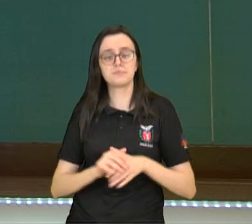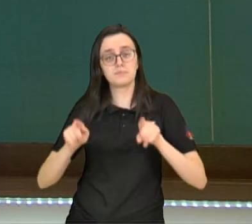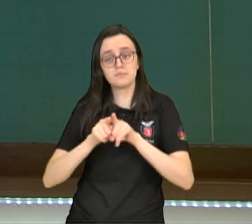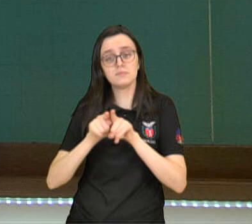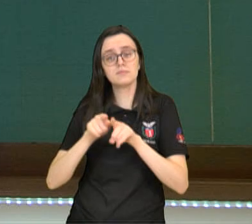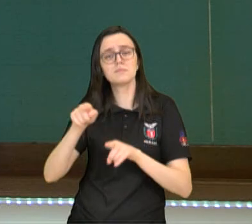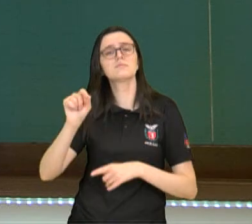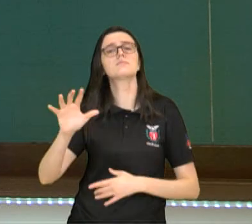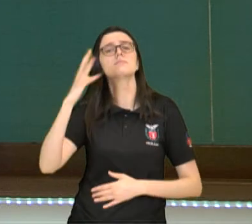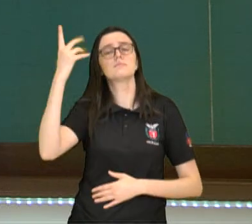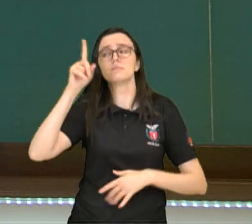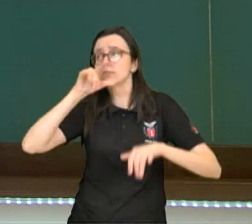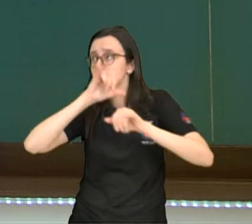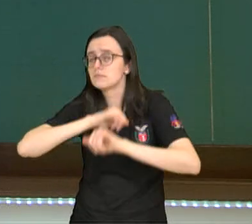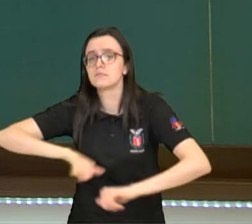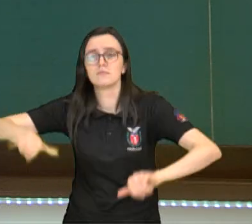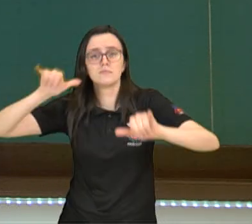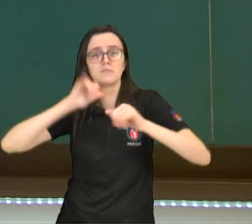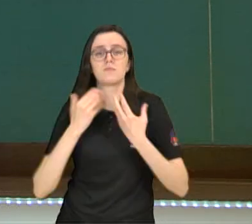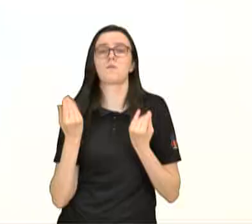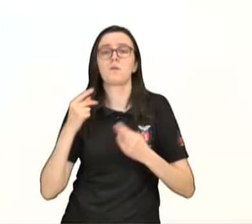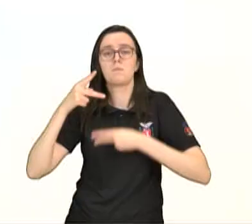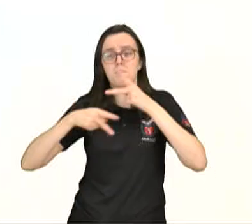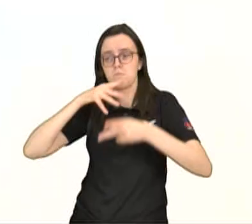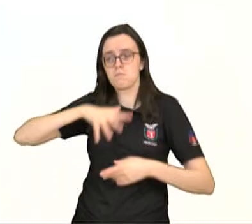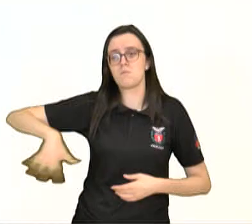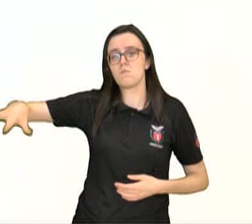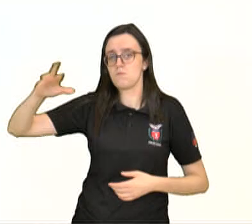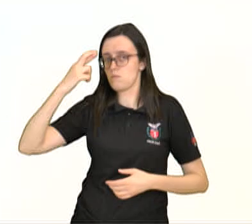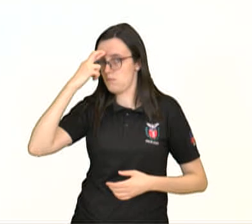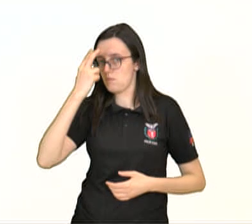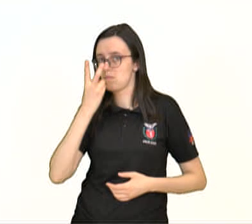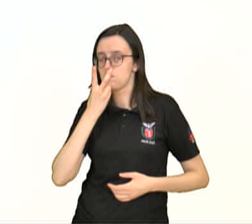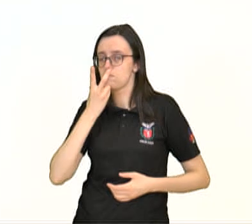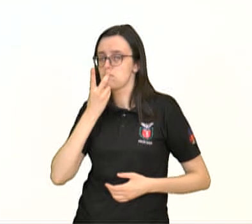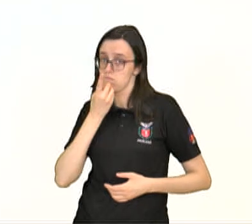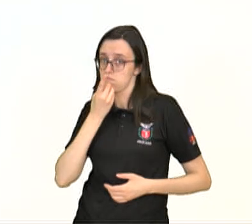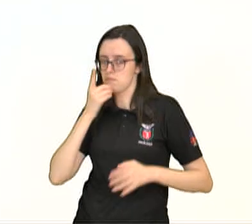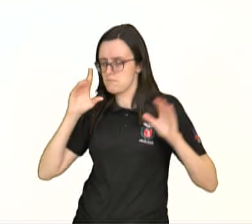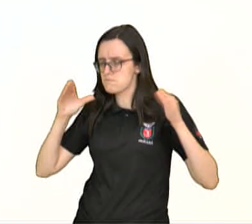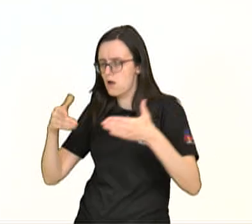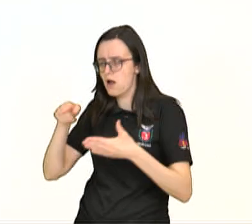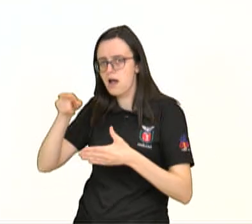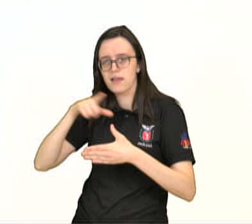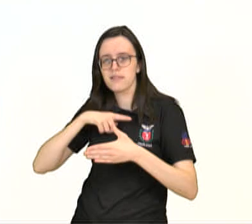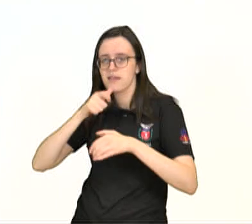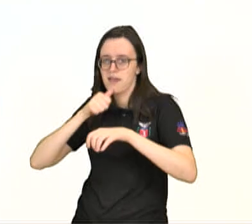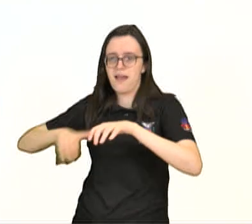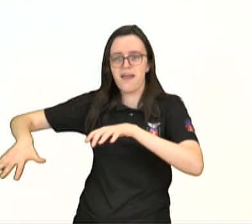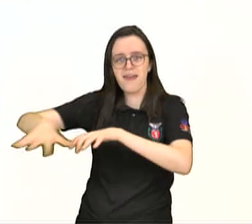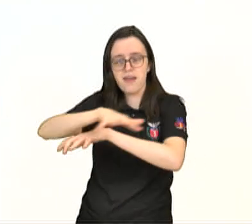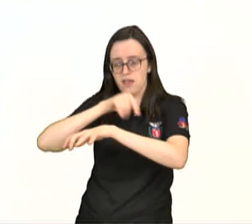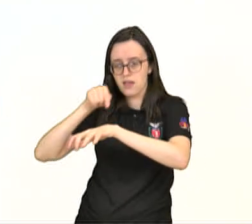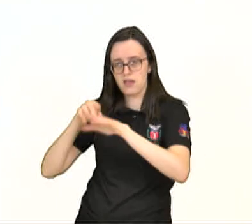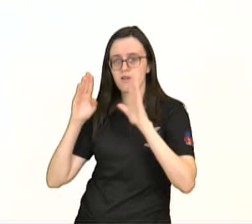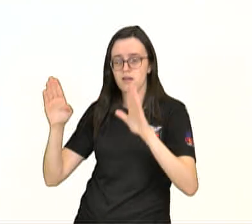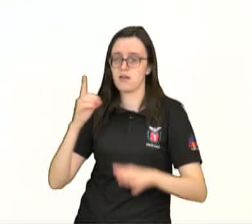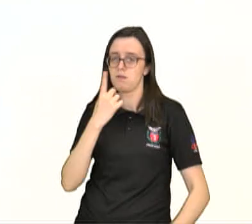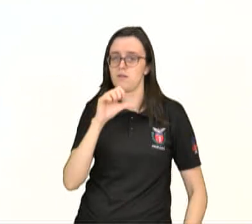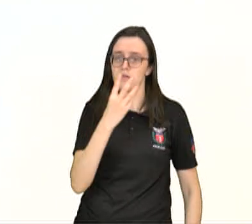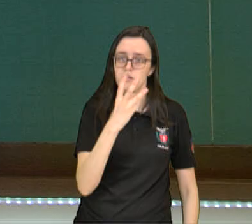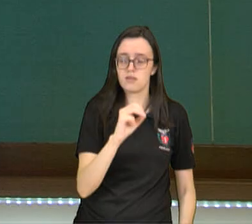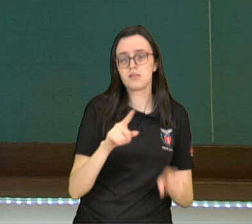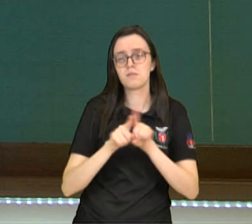teve muita divulgação no povo dominicano, apenas restrita lá na ilha, entre as décadas de 30 e de